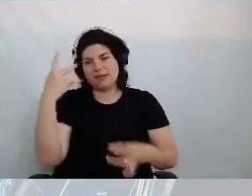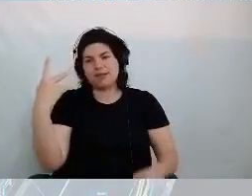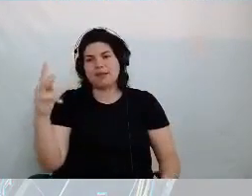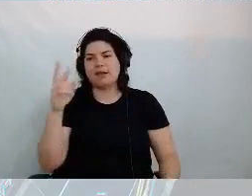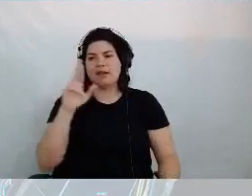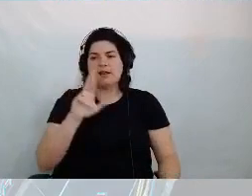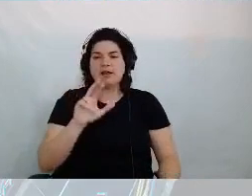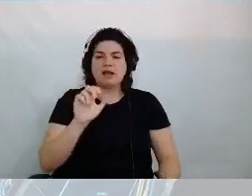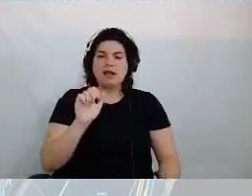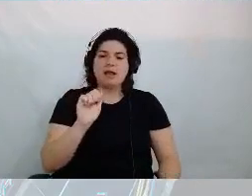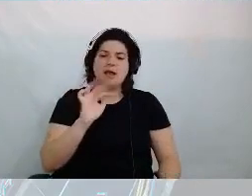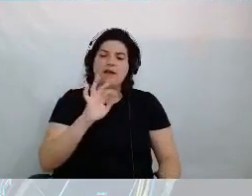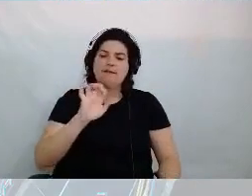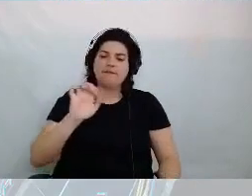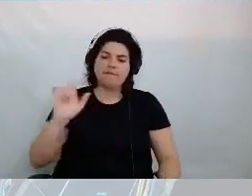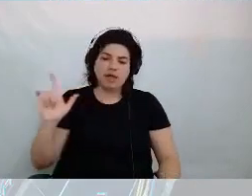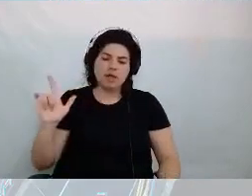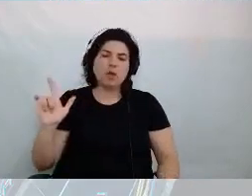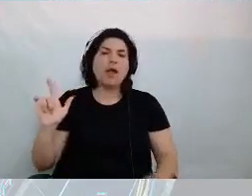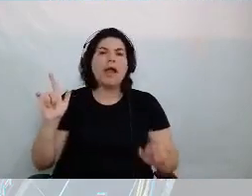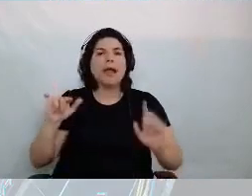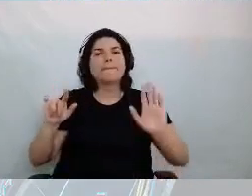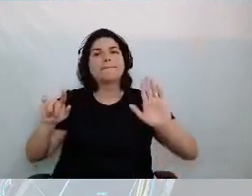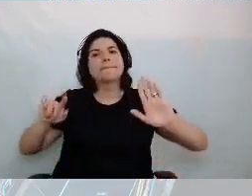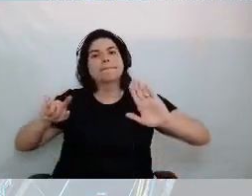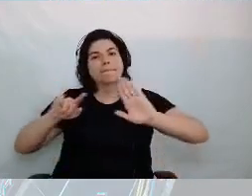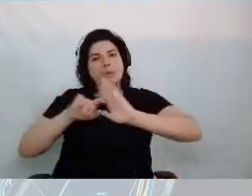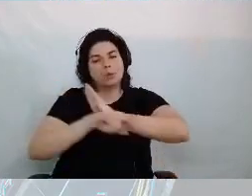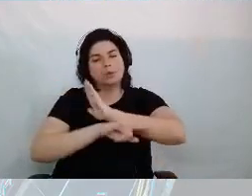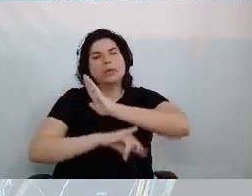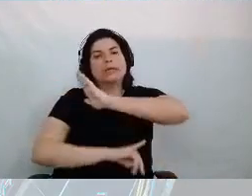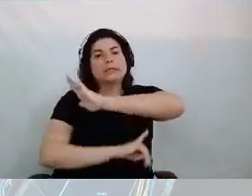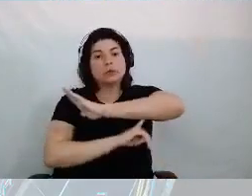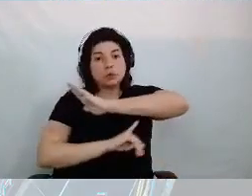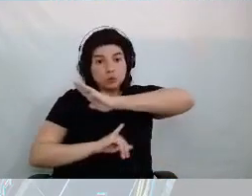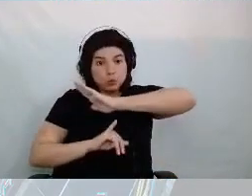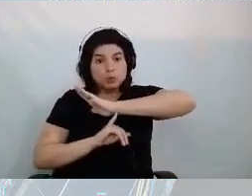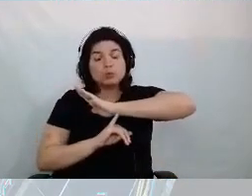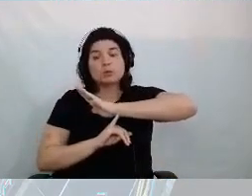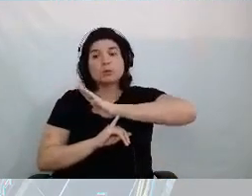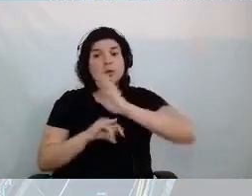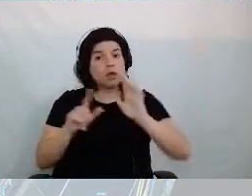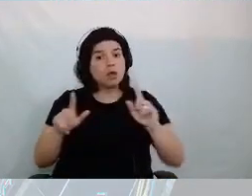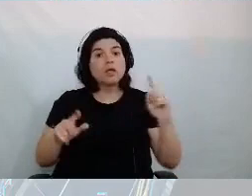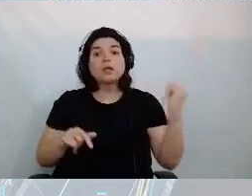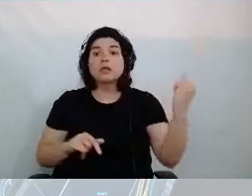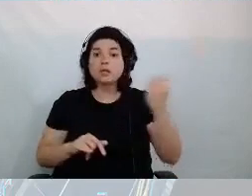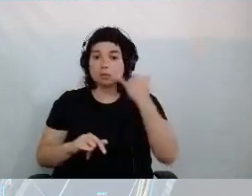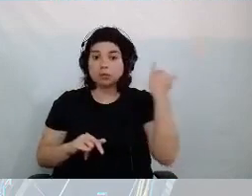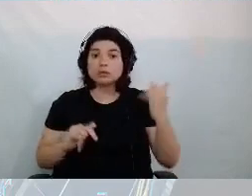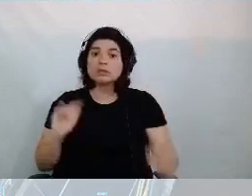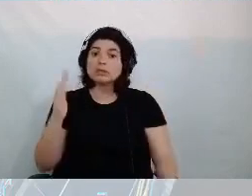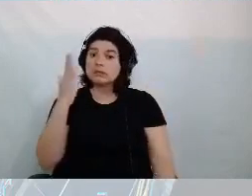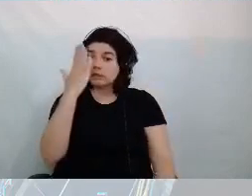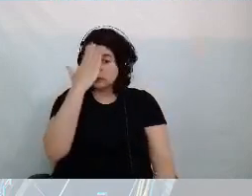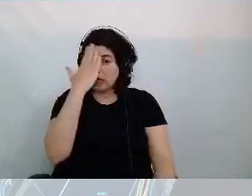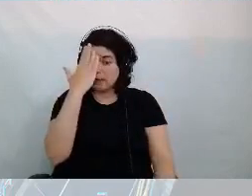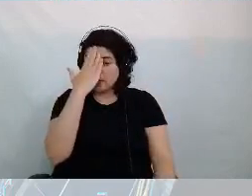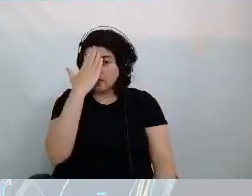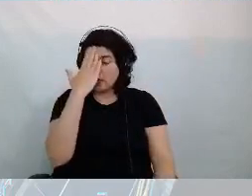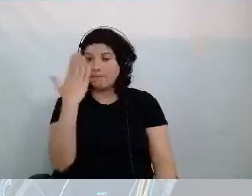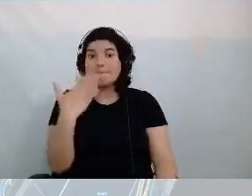1, que teve uma pergunta ali sobre infraestrutura, né? Então, é importante a gente saber as